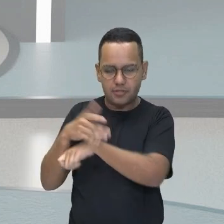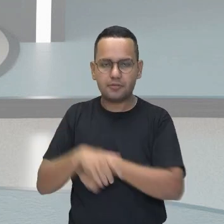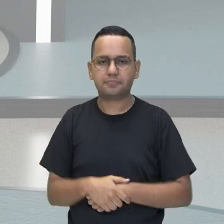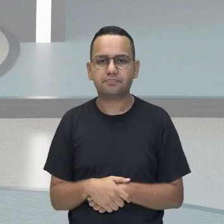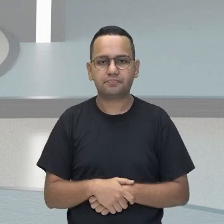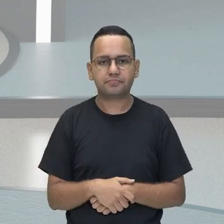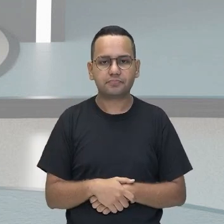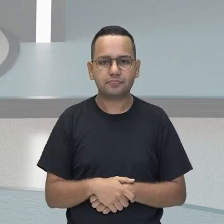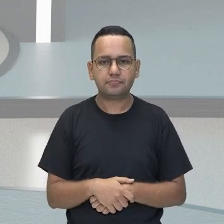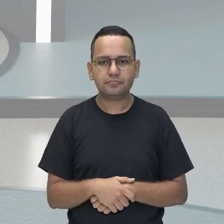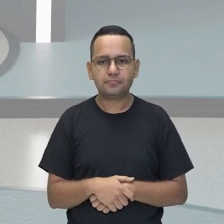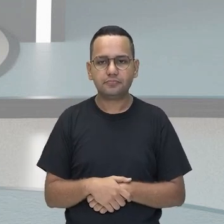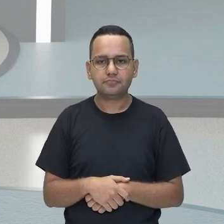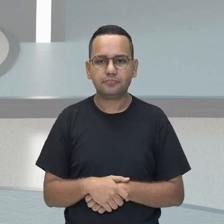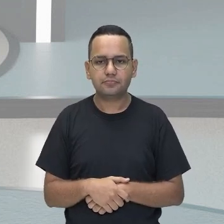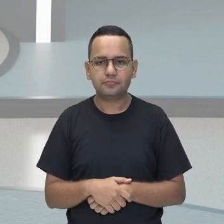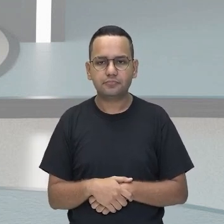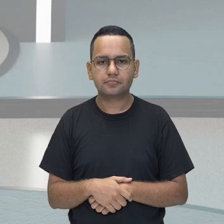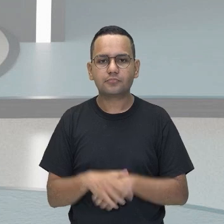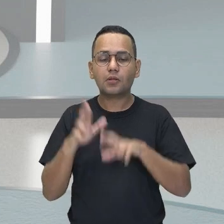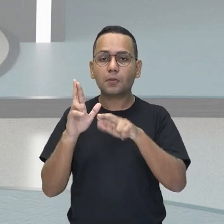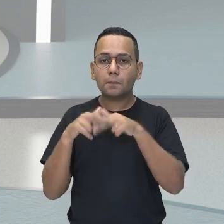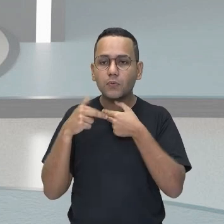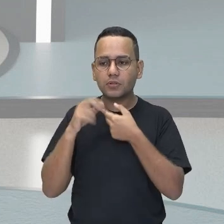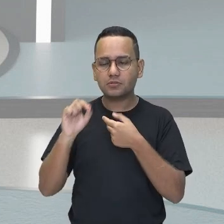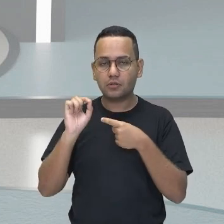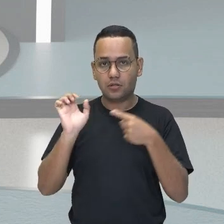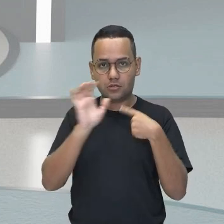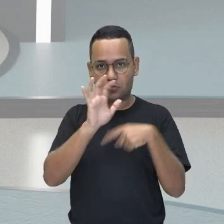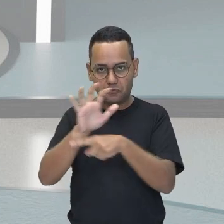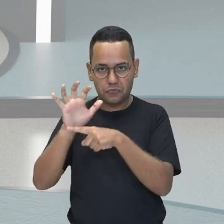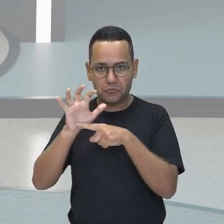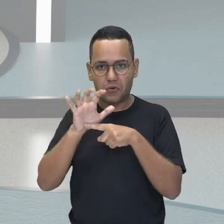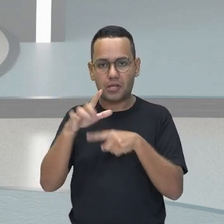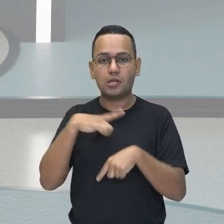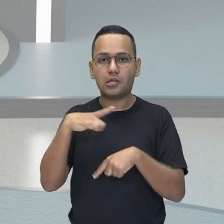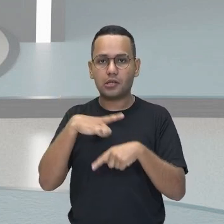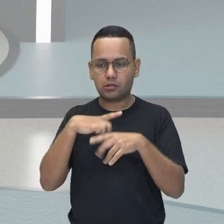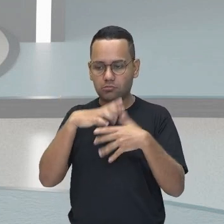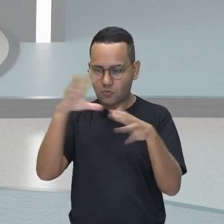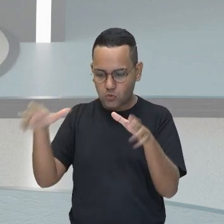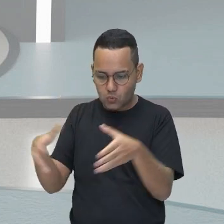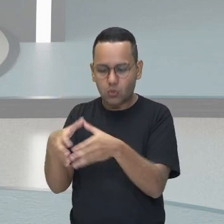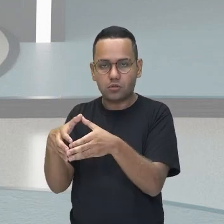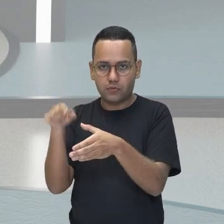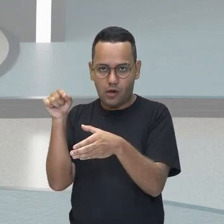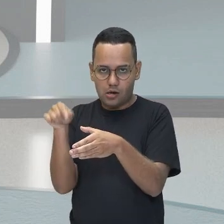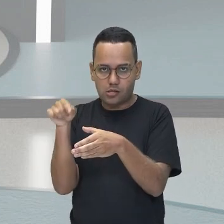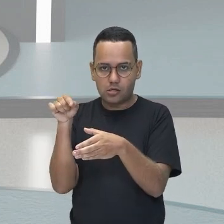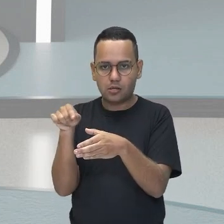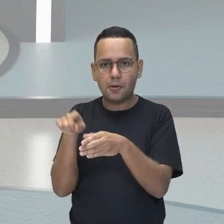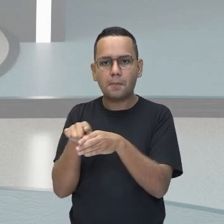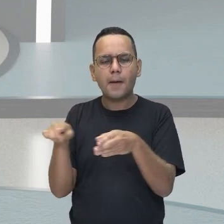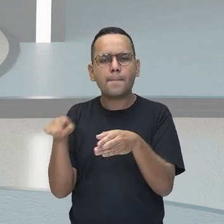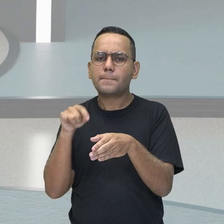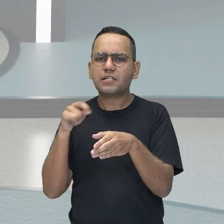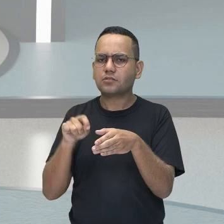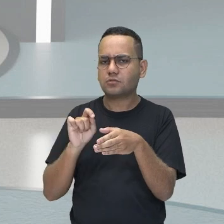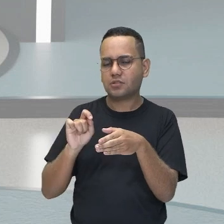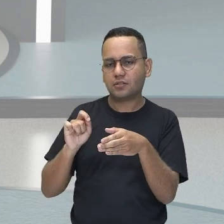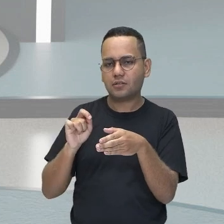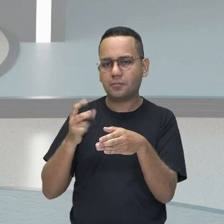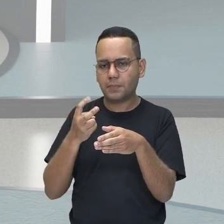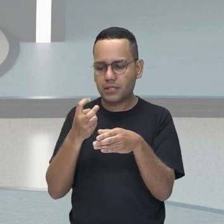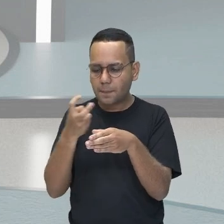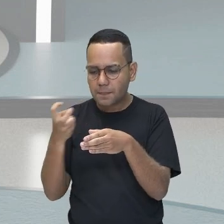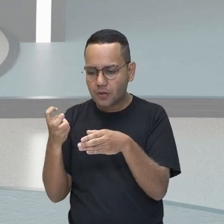que os impactos delas vão ser coletivos, mas é necessário um olhar em que cada